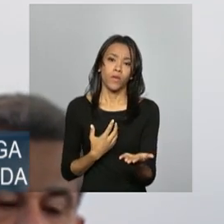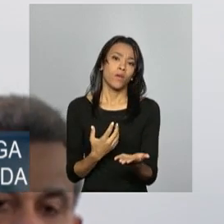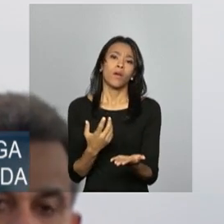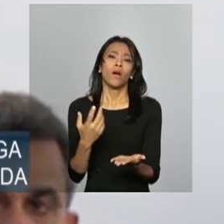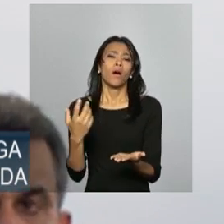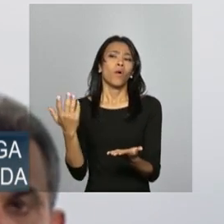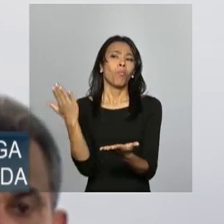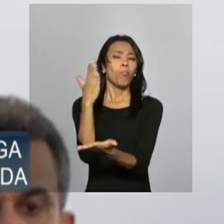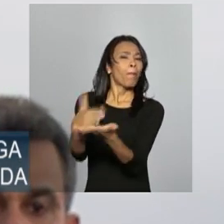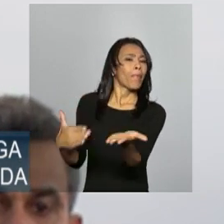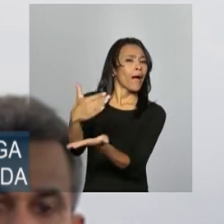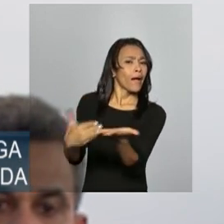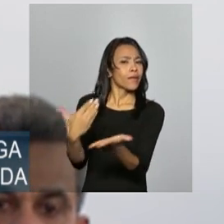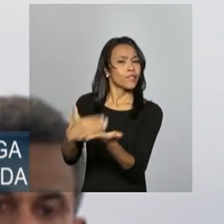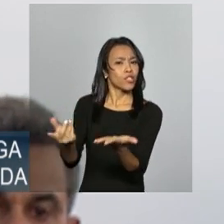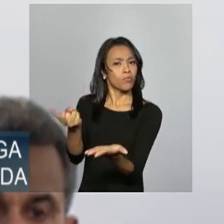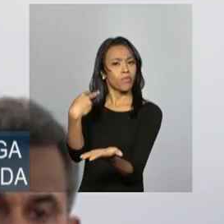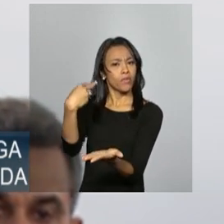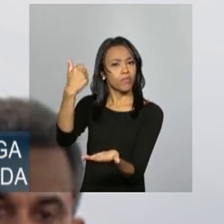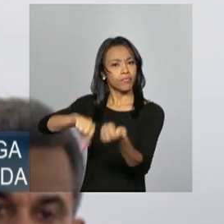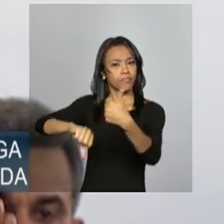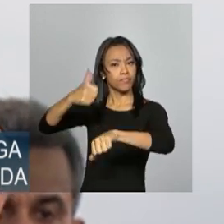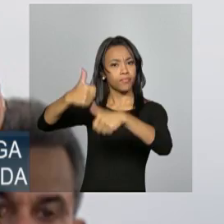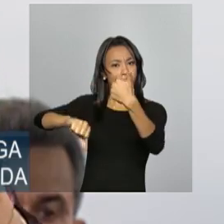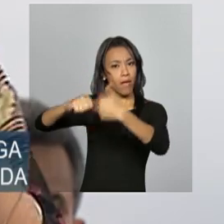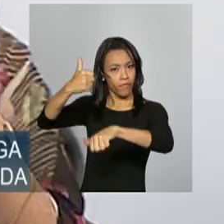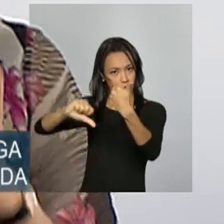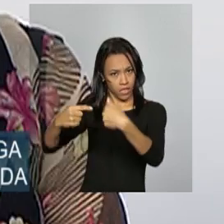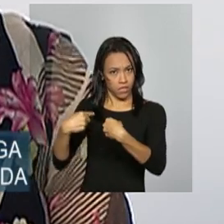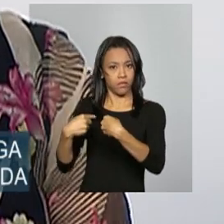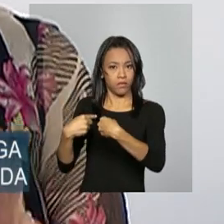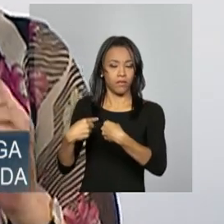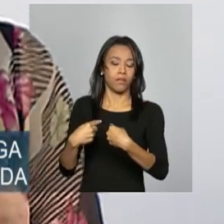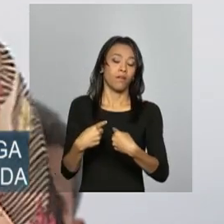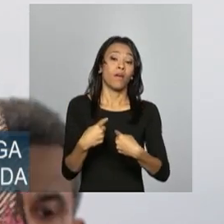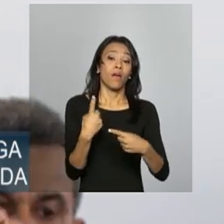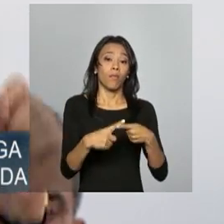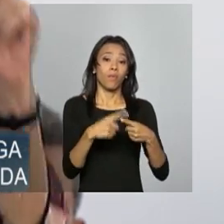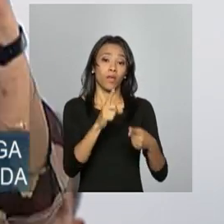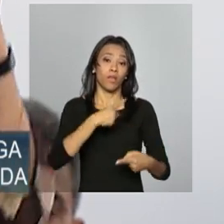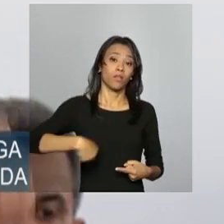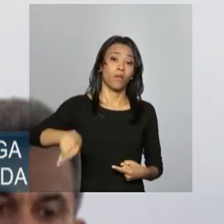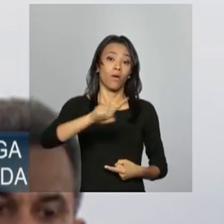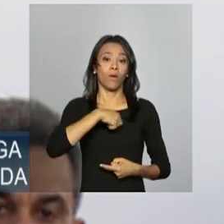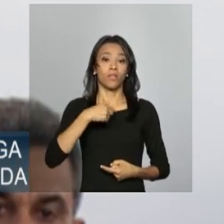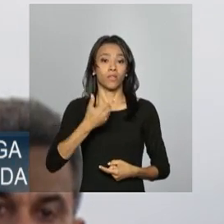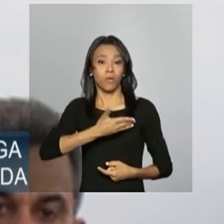sendo julgada é pelo fato de nós termos